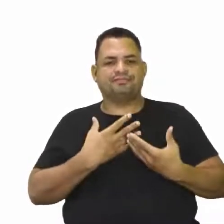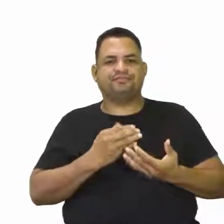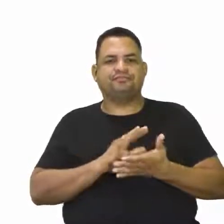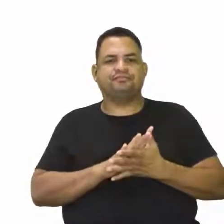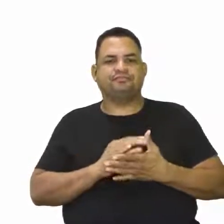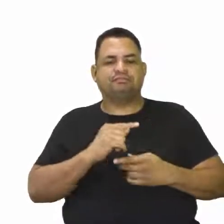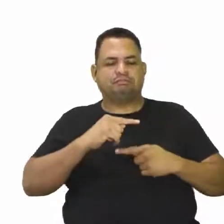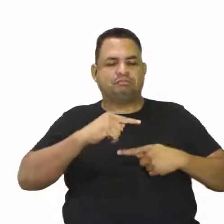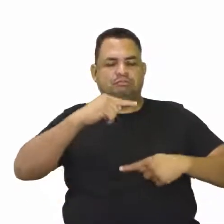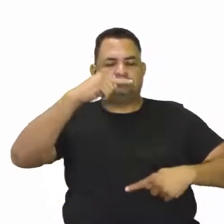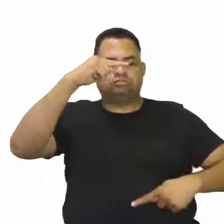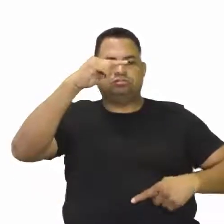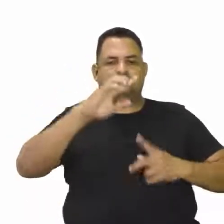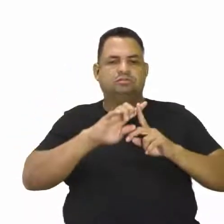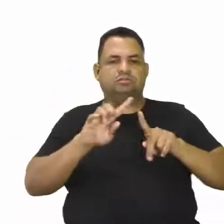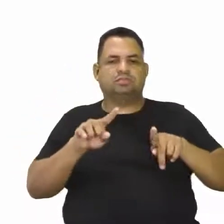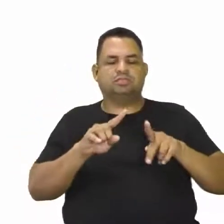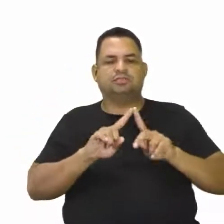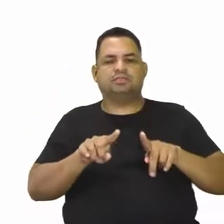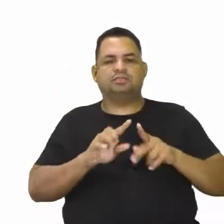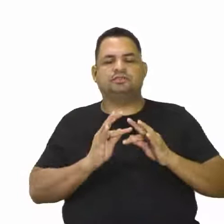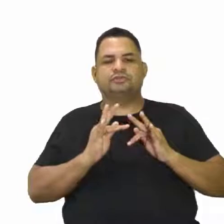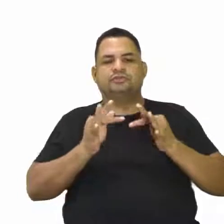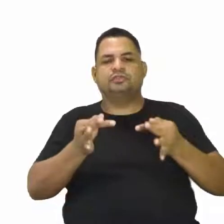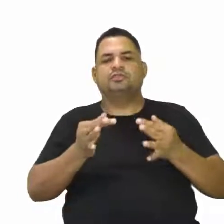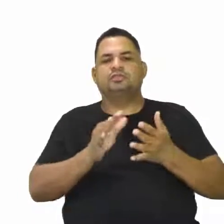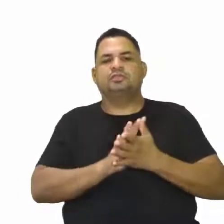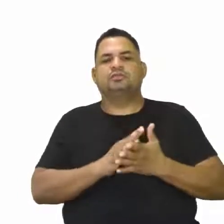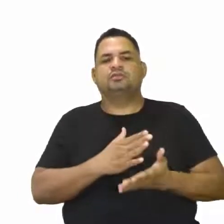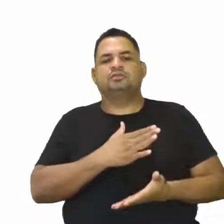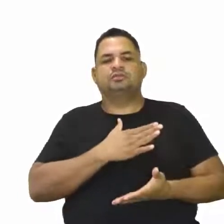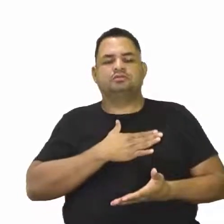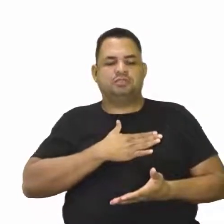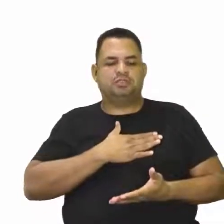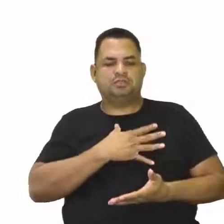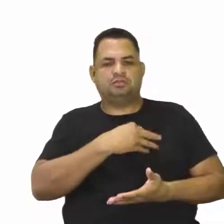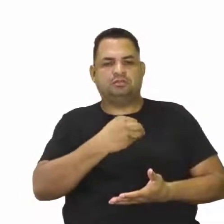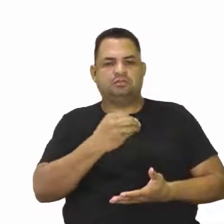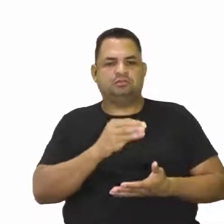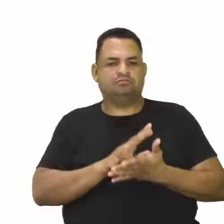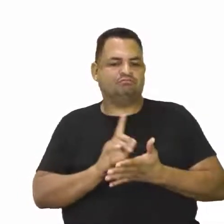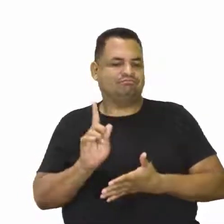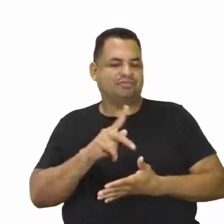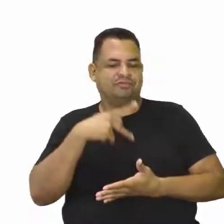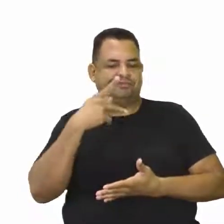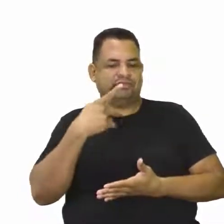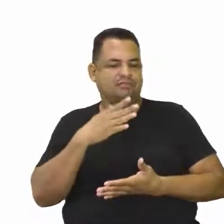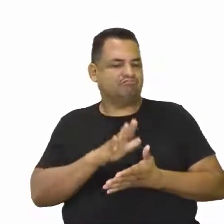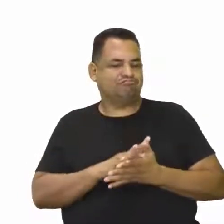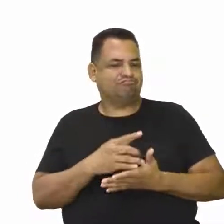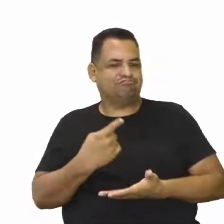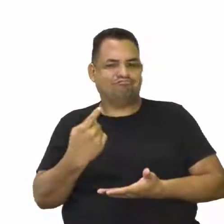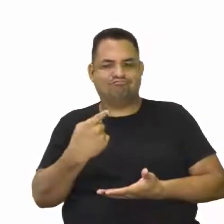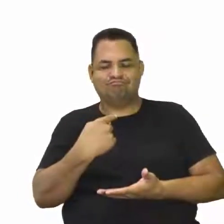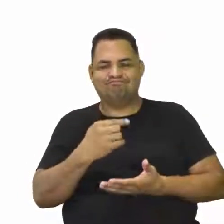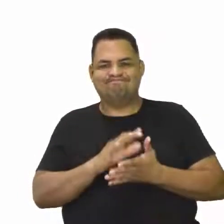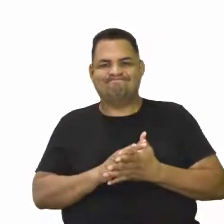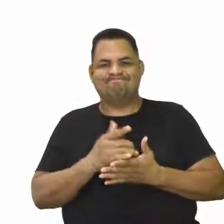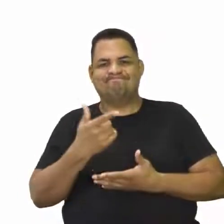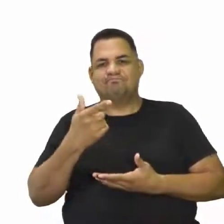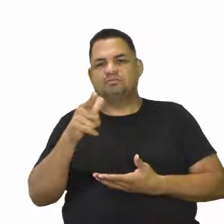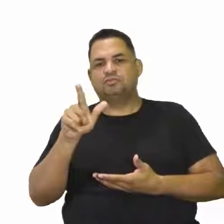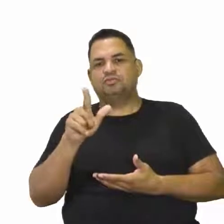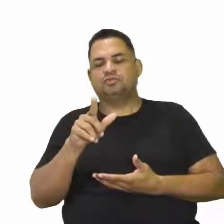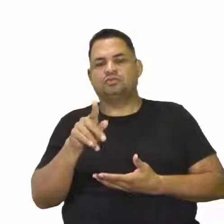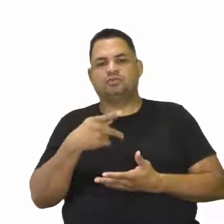ela é bem grande, mas no finalzinho ele fala: os meus filhos não falam mais comigo. Outro idioma